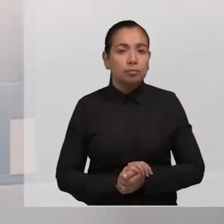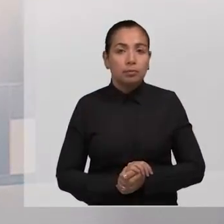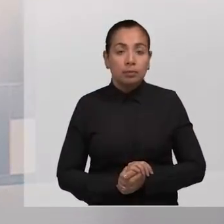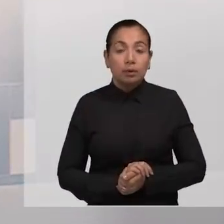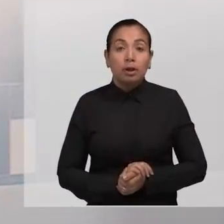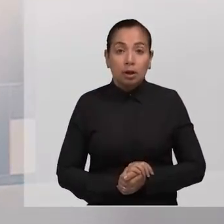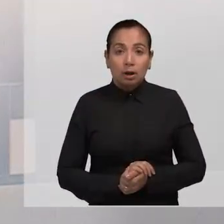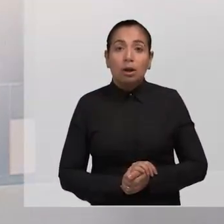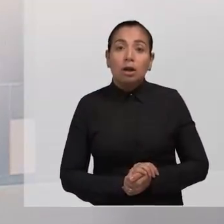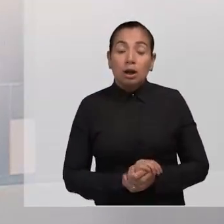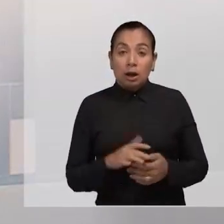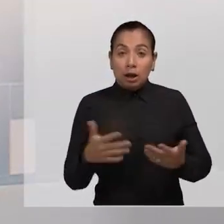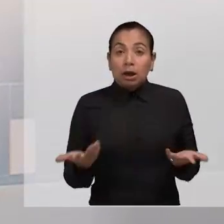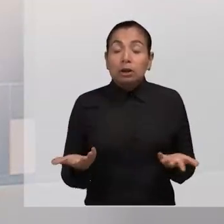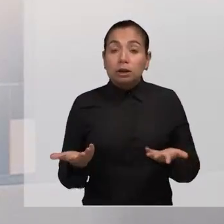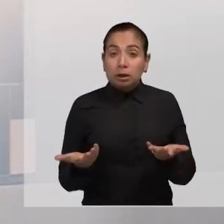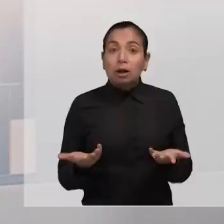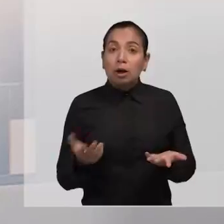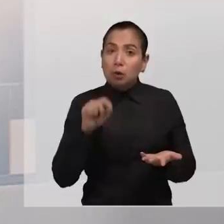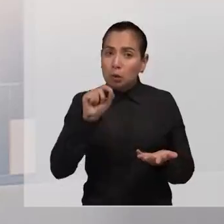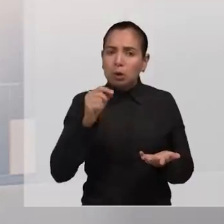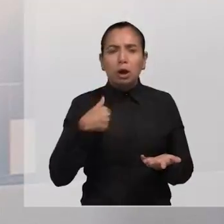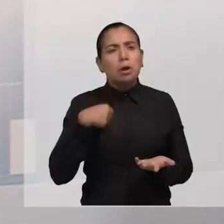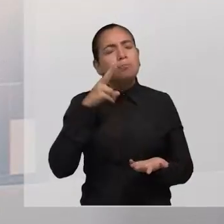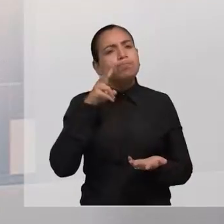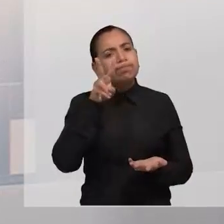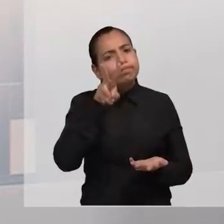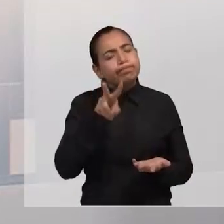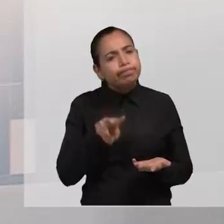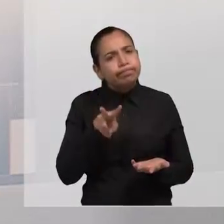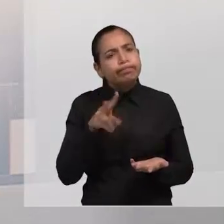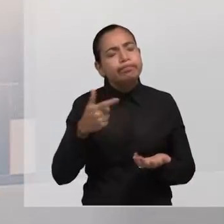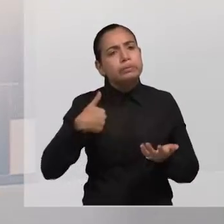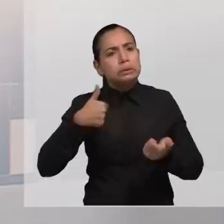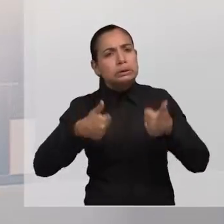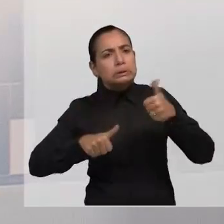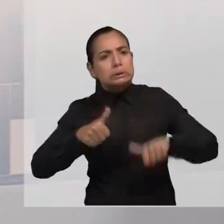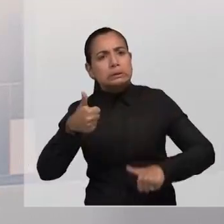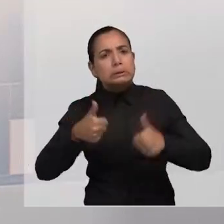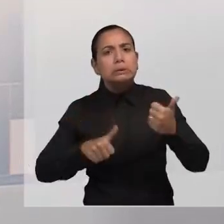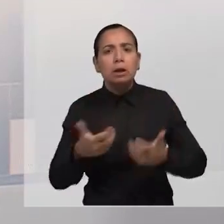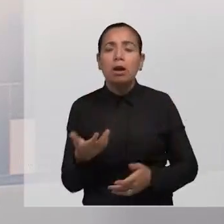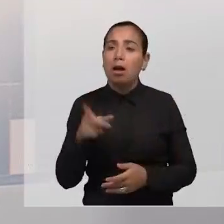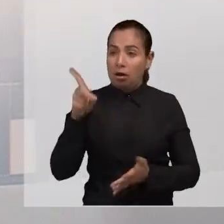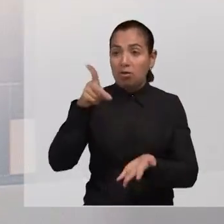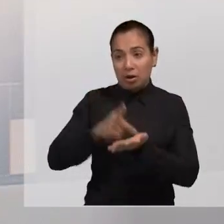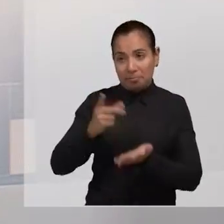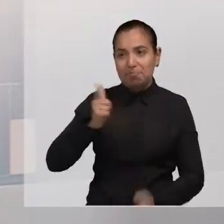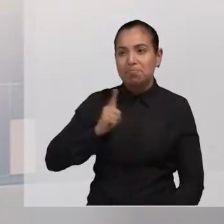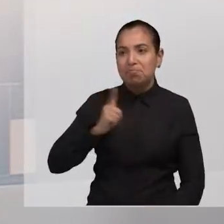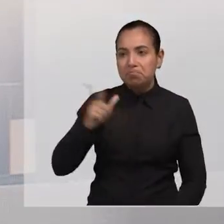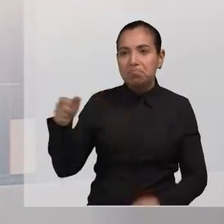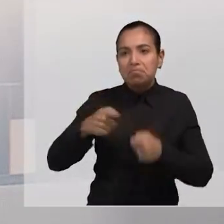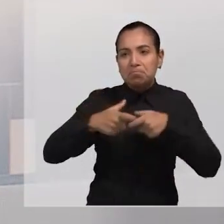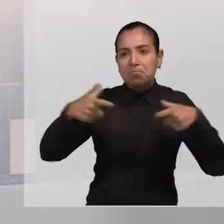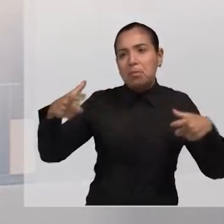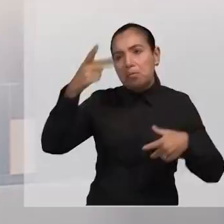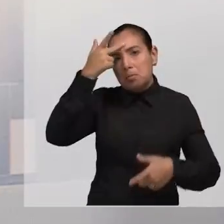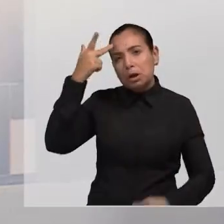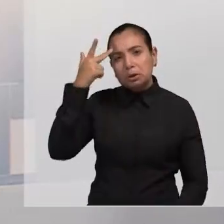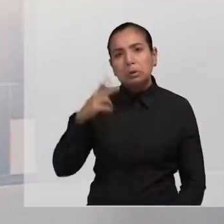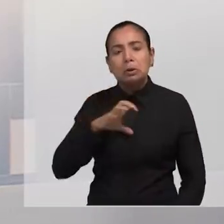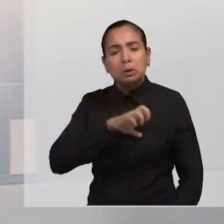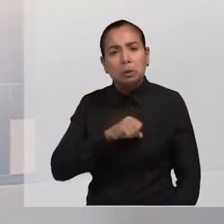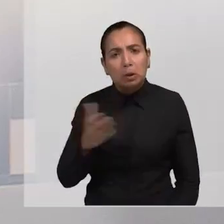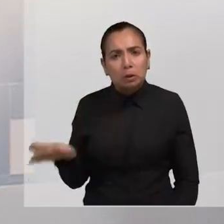agora do Roda Ele Viva. se sai bem. Ali eu acho que, na minha avaliação... Ali foi que solidificou o crescimento dele, Com que sem veio logo dúvida. depois. Aí você